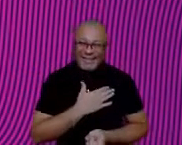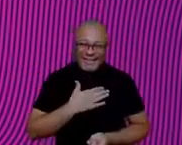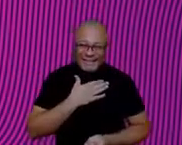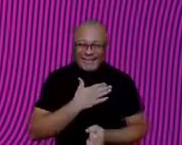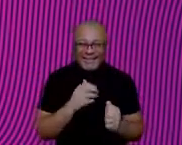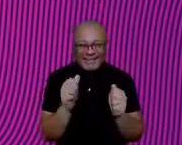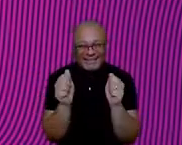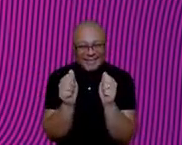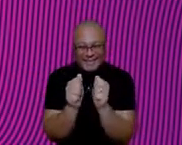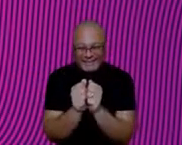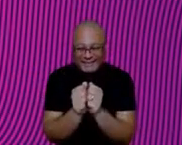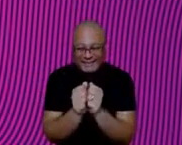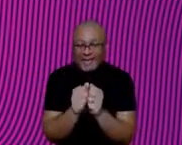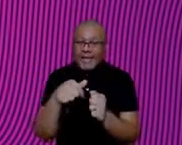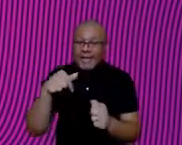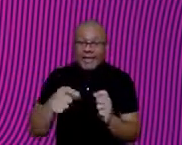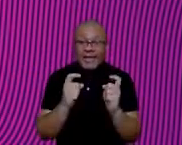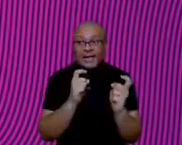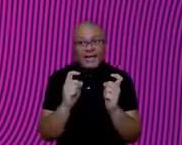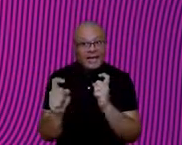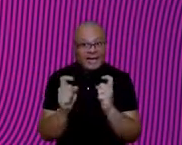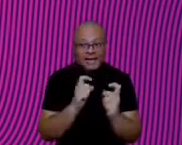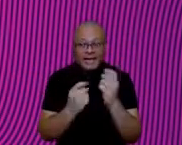na nossa reunião. Muito obrigada.